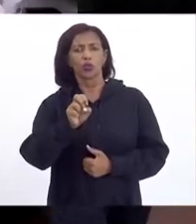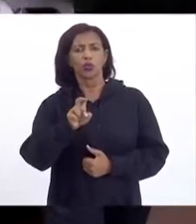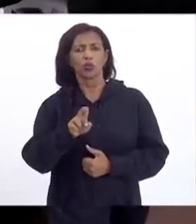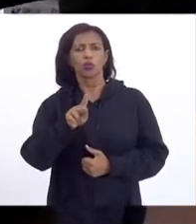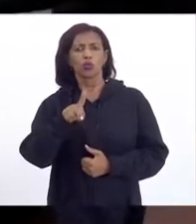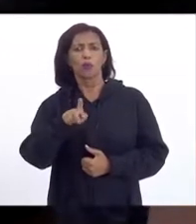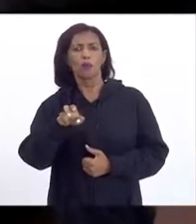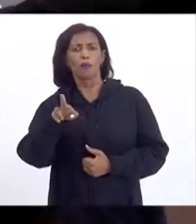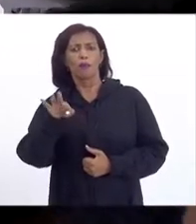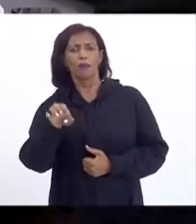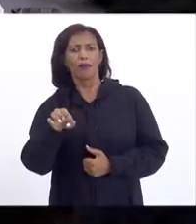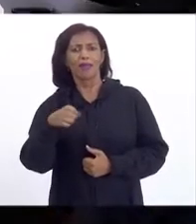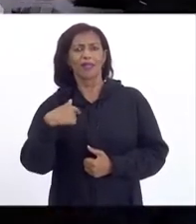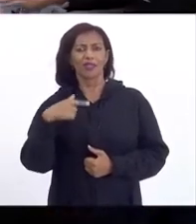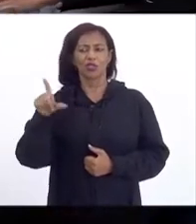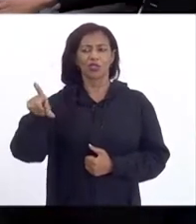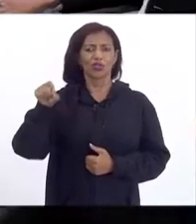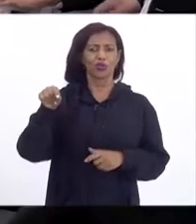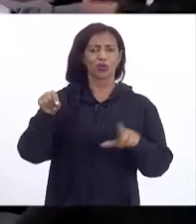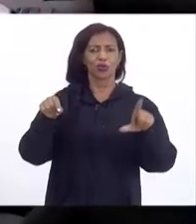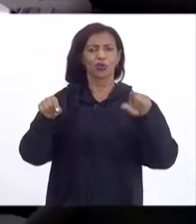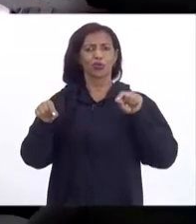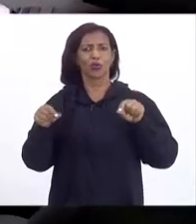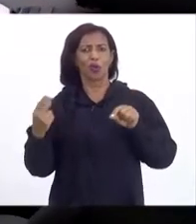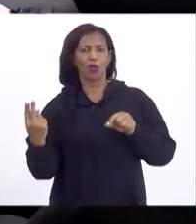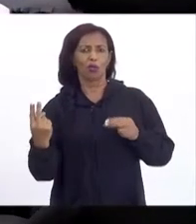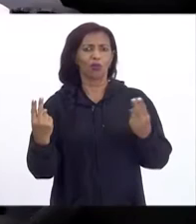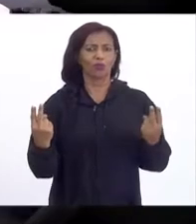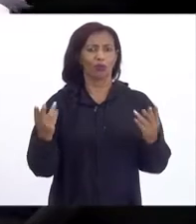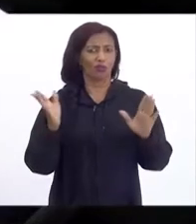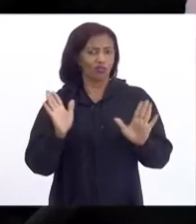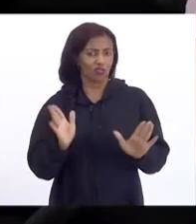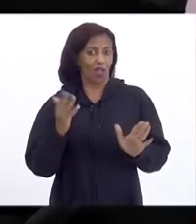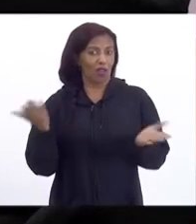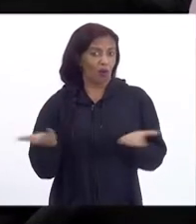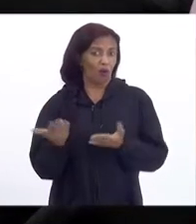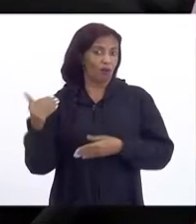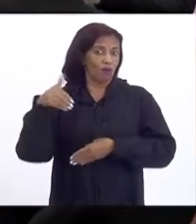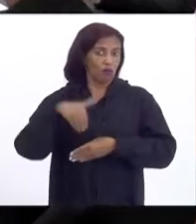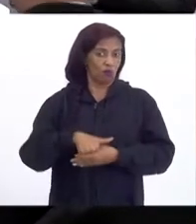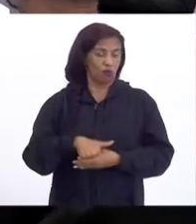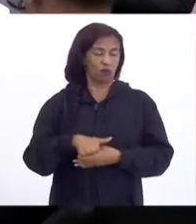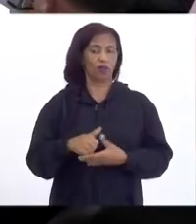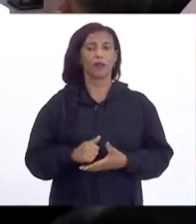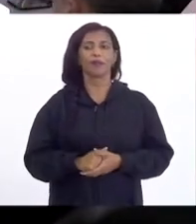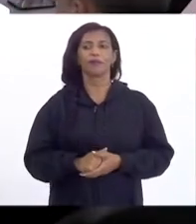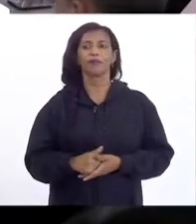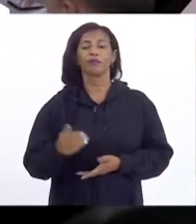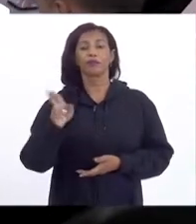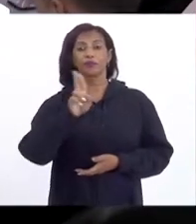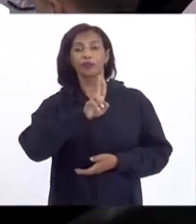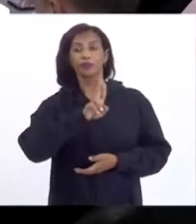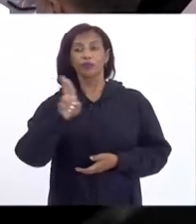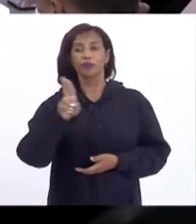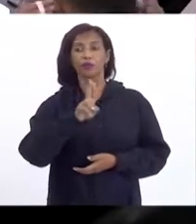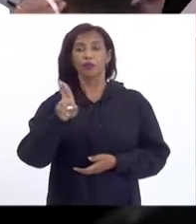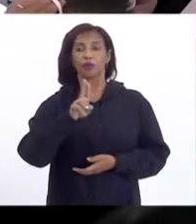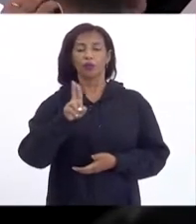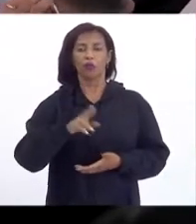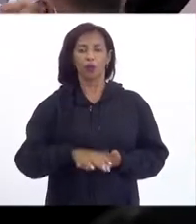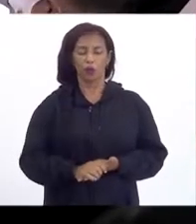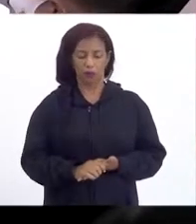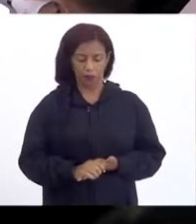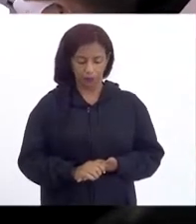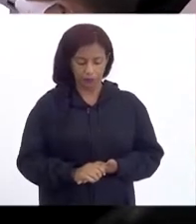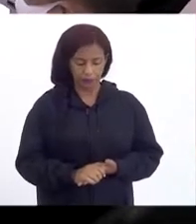a gente já indicou aqui os nomes e vamos votar. Os nomes indicados, vou